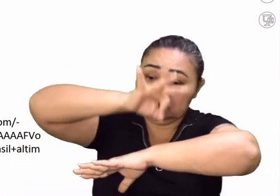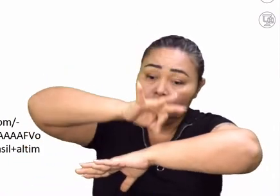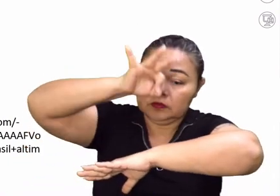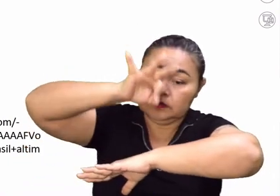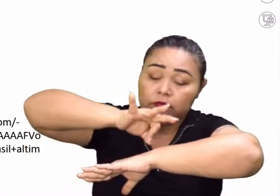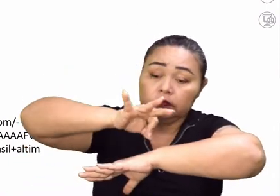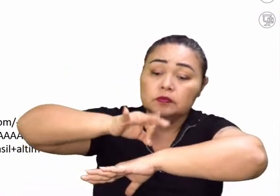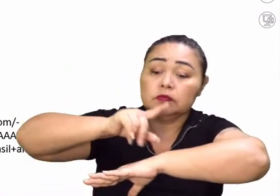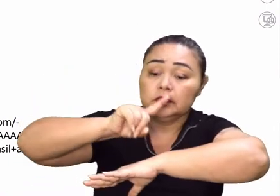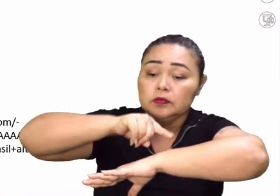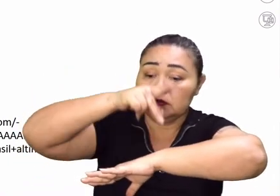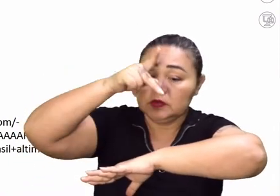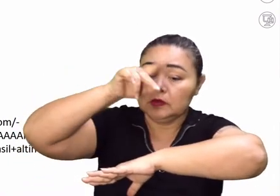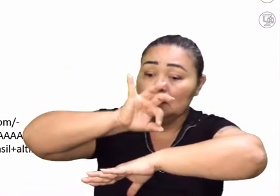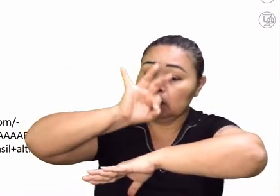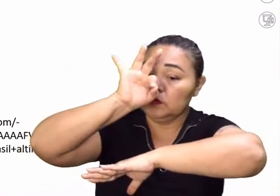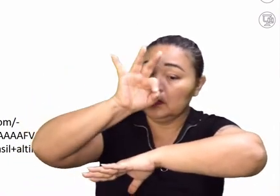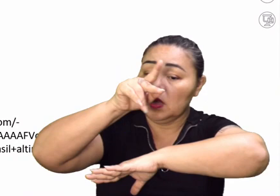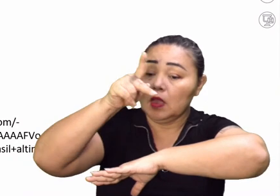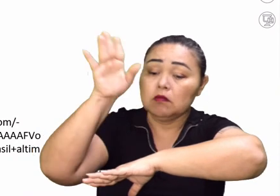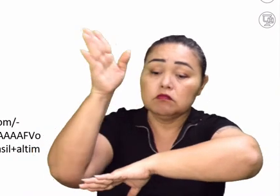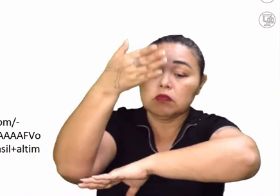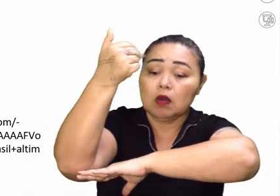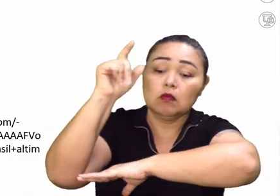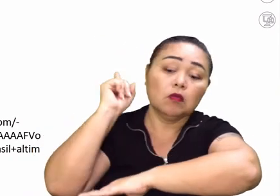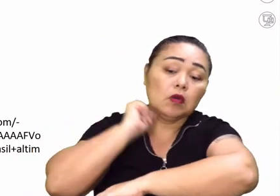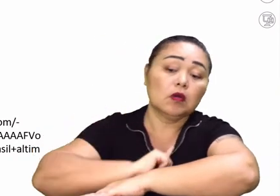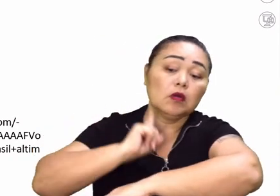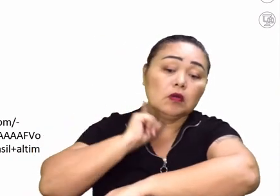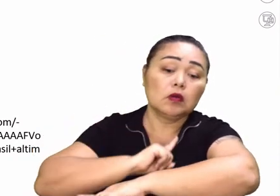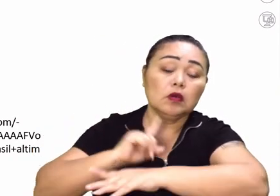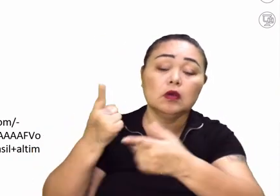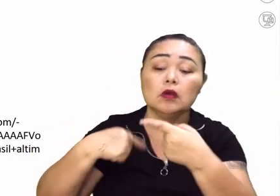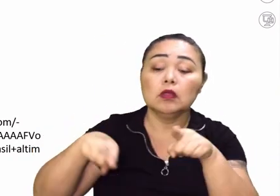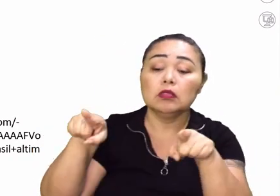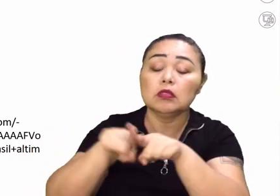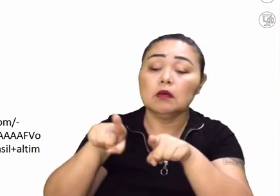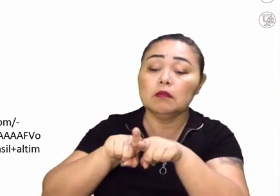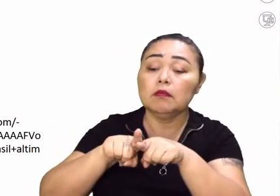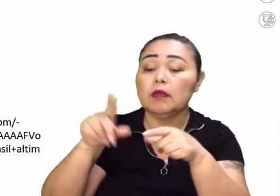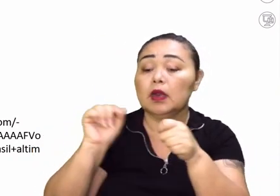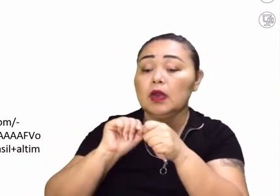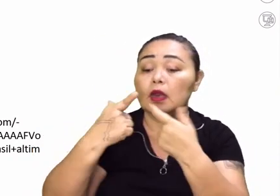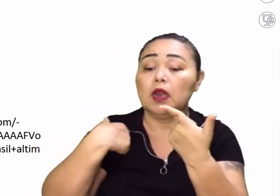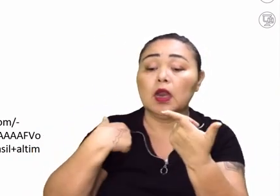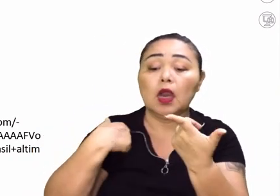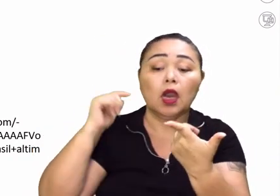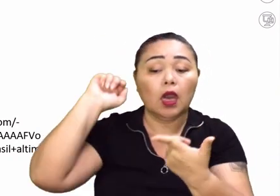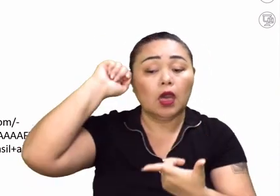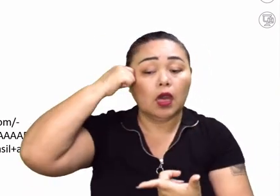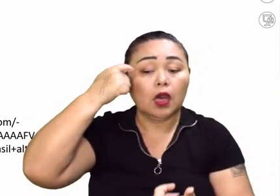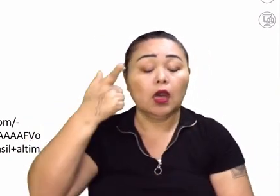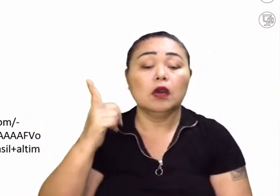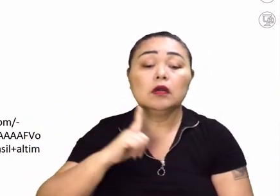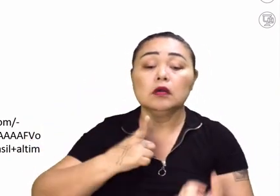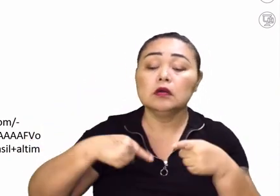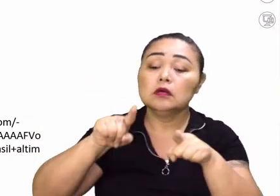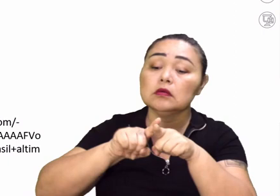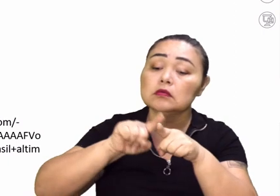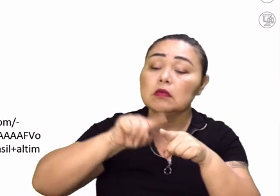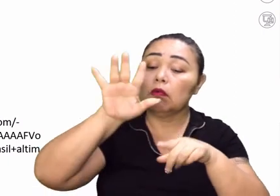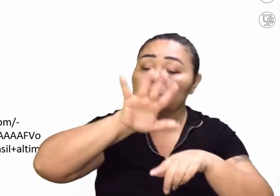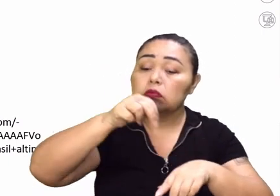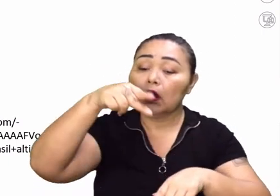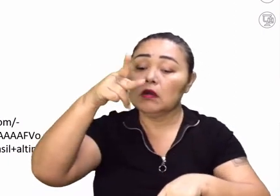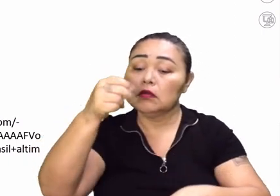como pico da Bandeira que a gente vai brincar daqui a pouco o pico de Minas Pico das Agulhas Negras pico dia 31 de Março e Pico da Neblina as